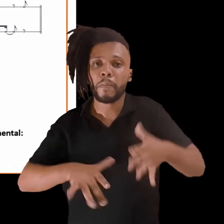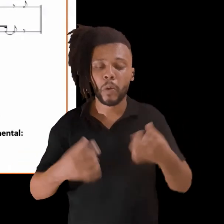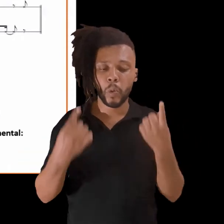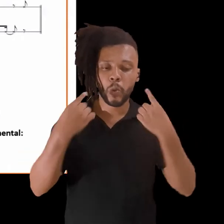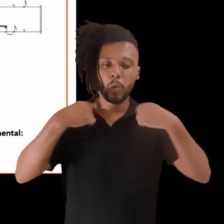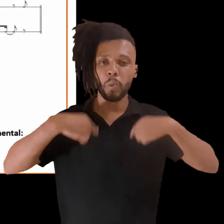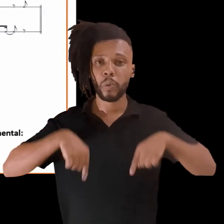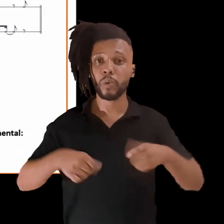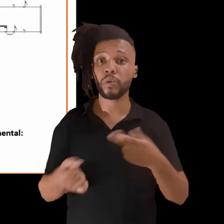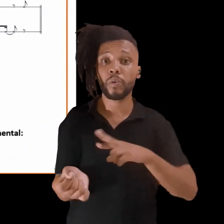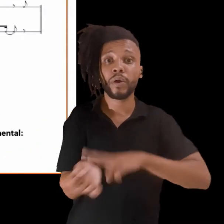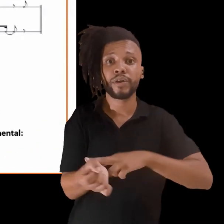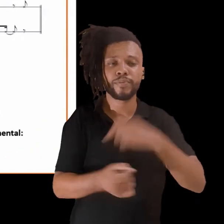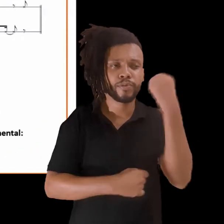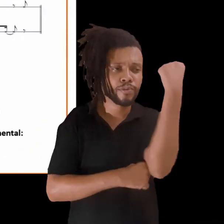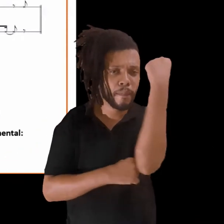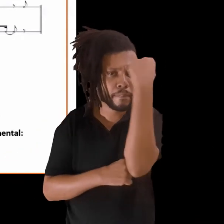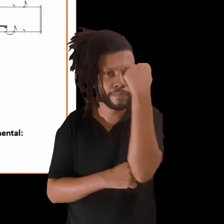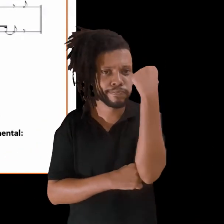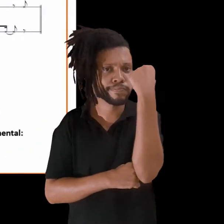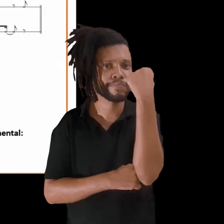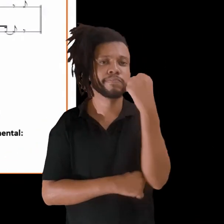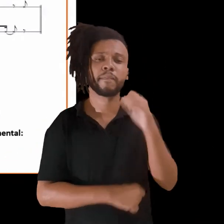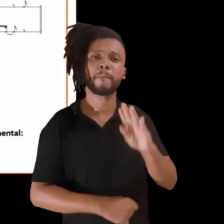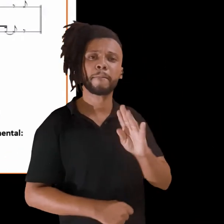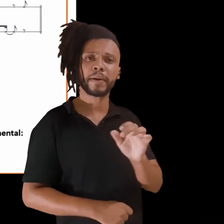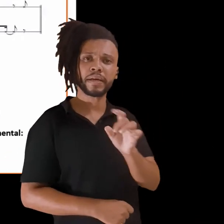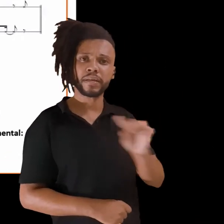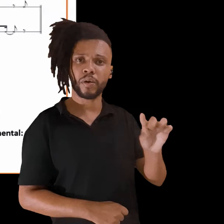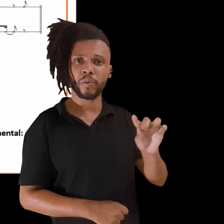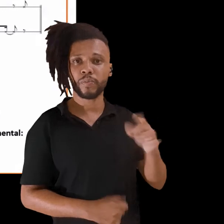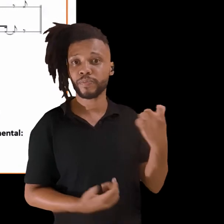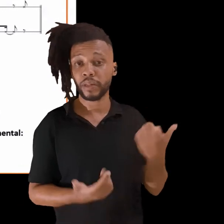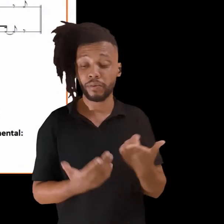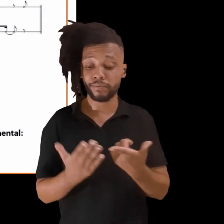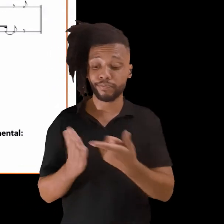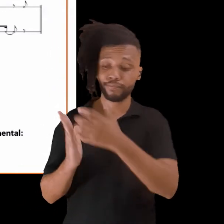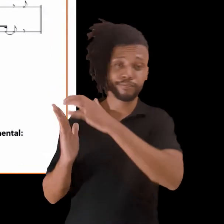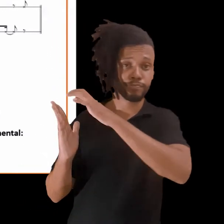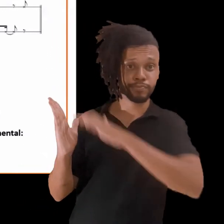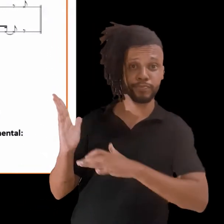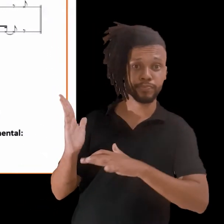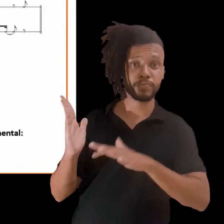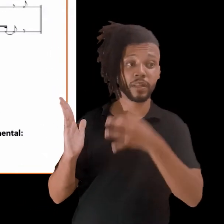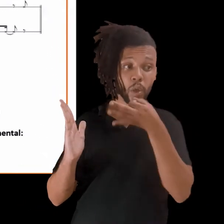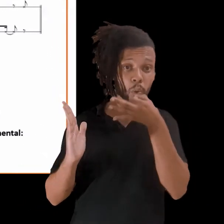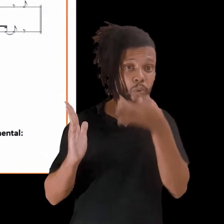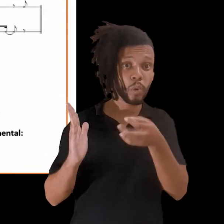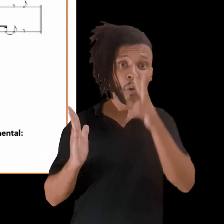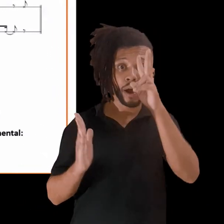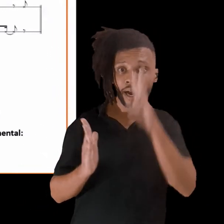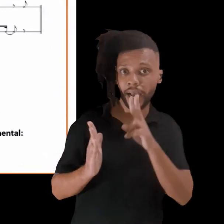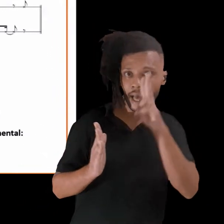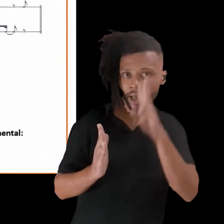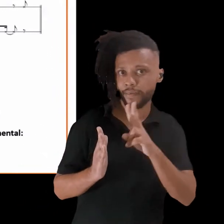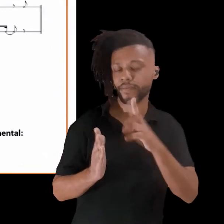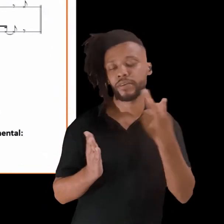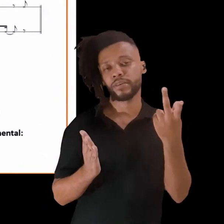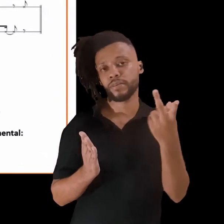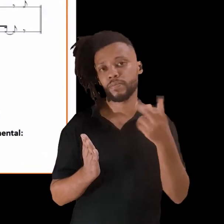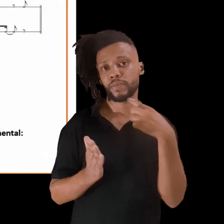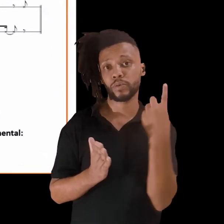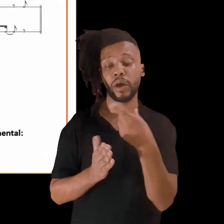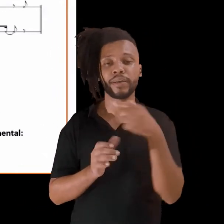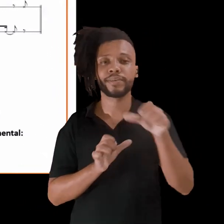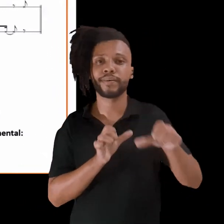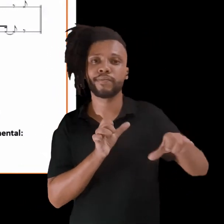corporal com o ritmo do baião. Eu escrevi para fazermos o som grave nos pés, de